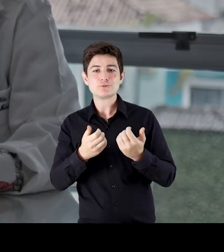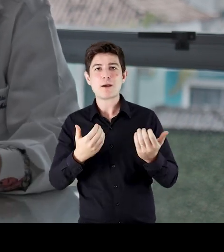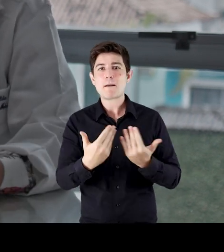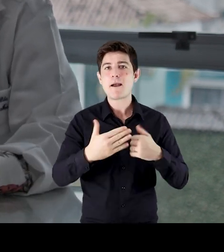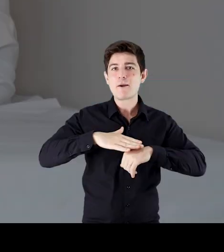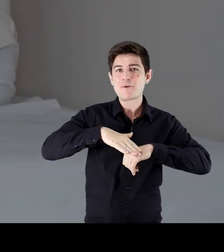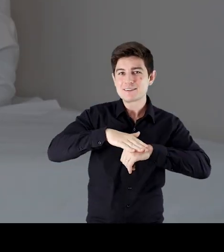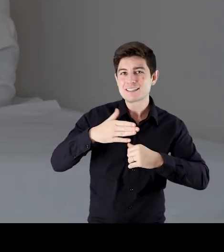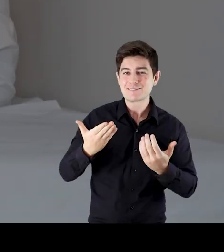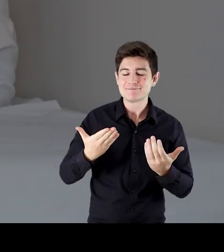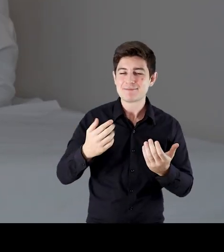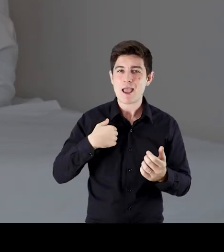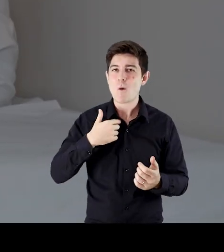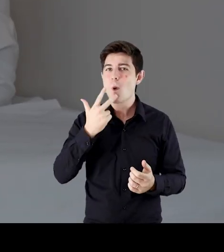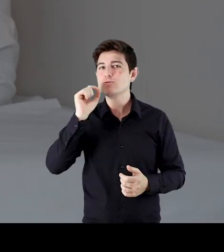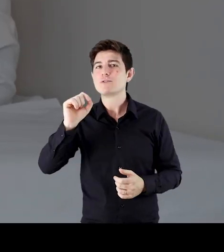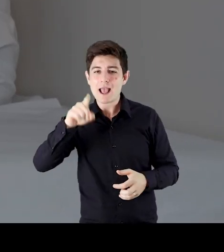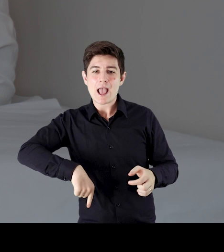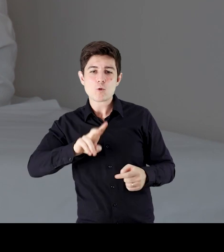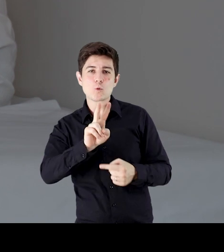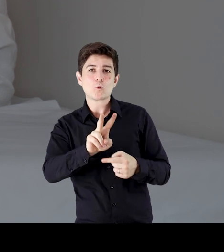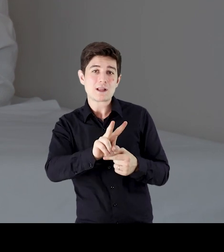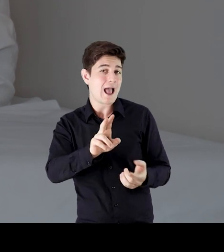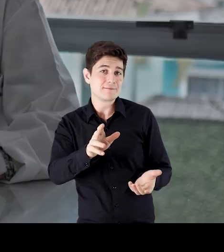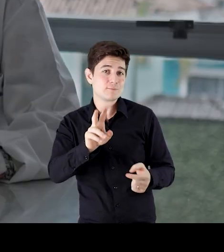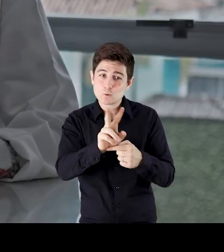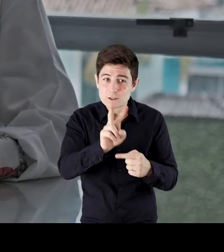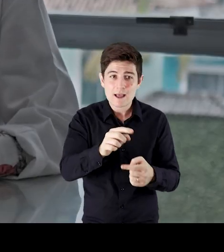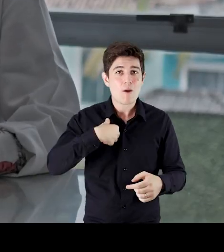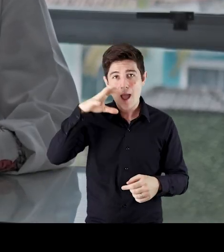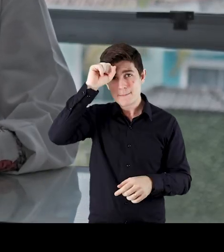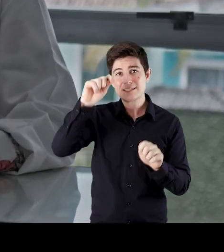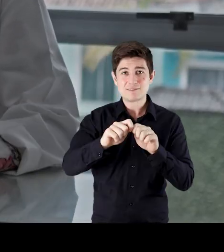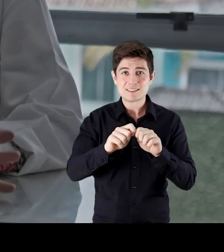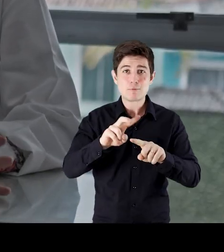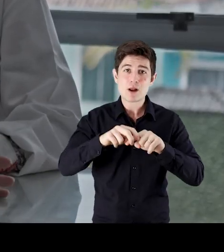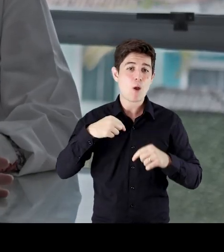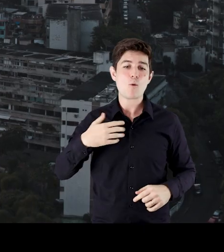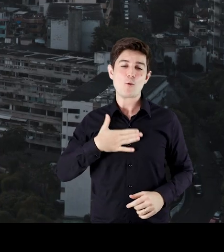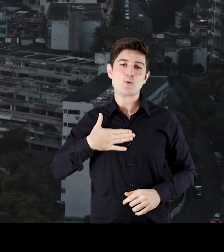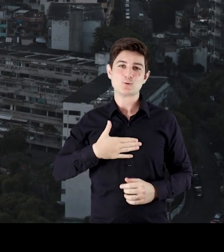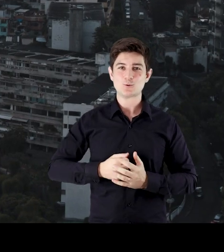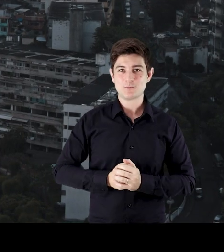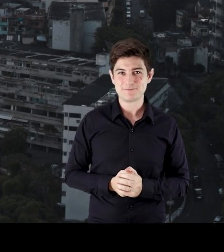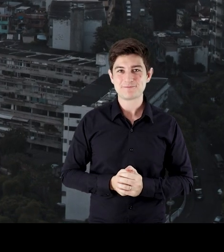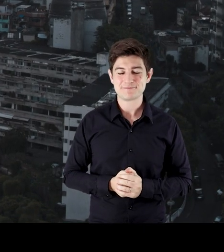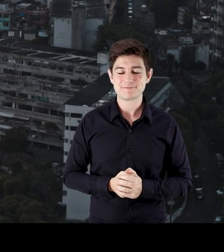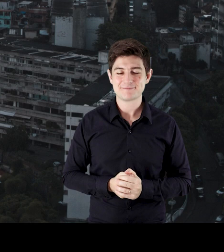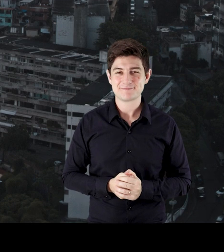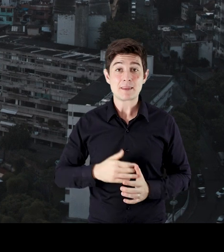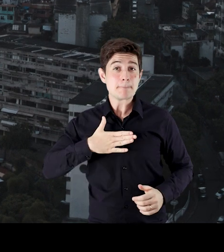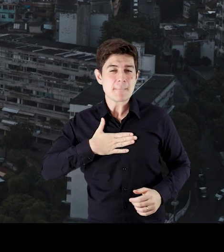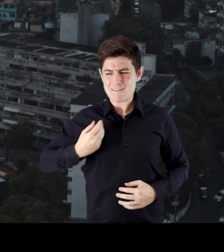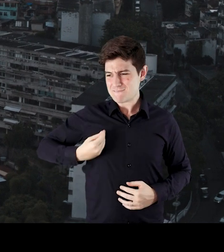a consulta comigo. Então, cuidar para mim é isso. É o que eu aprendi a fazer, o que eu gosto de fazer. O